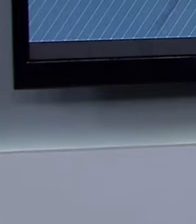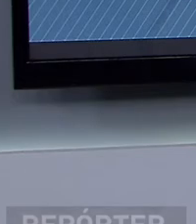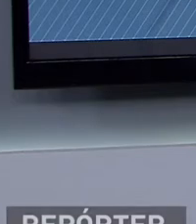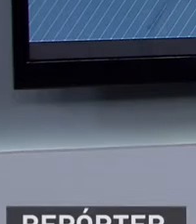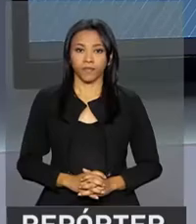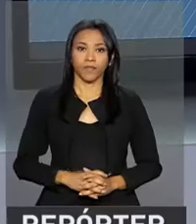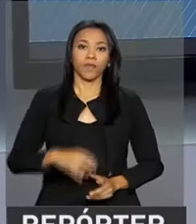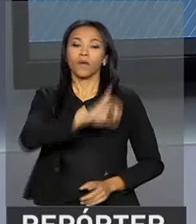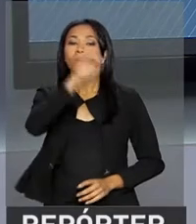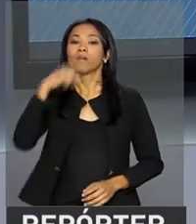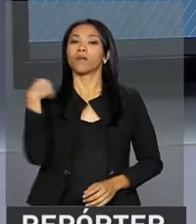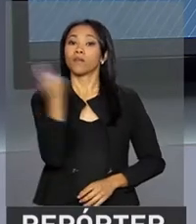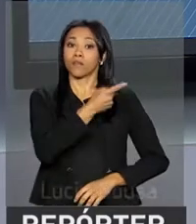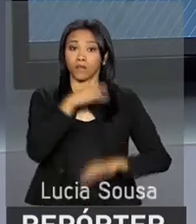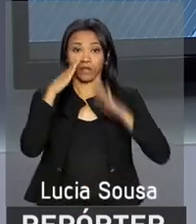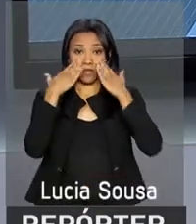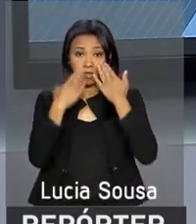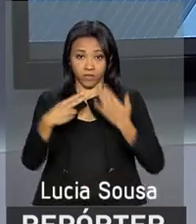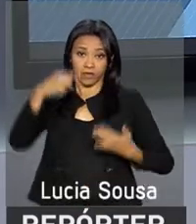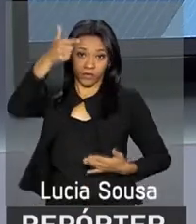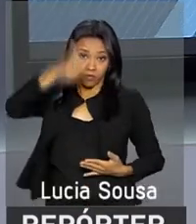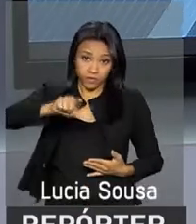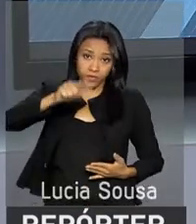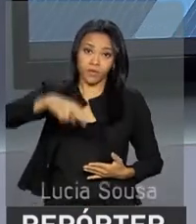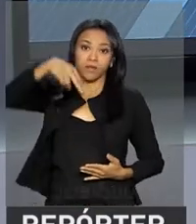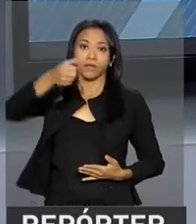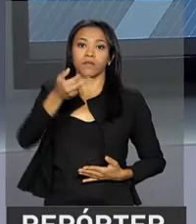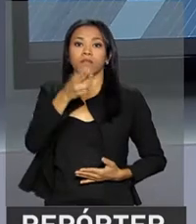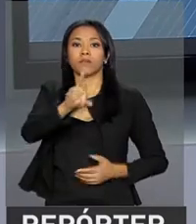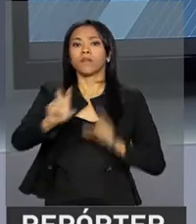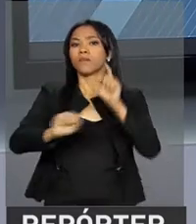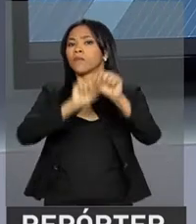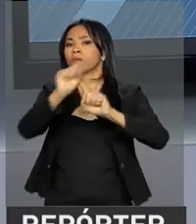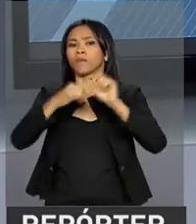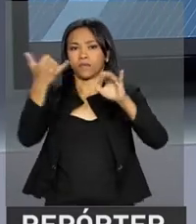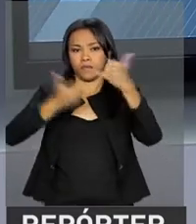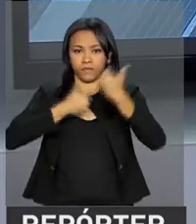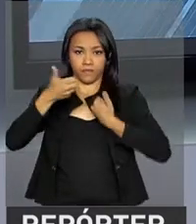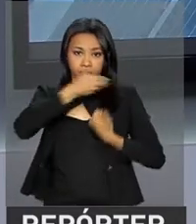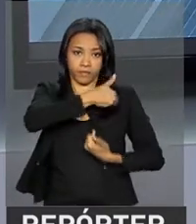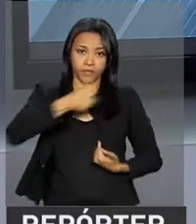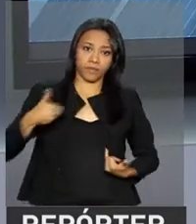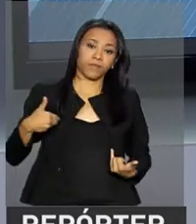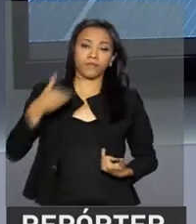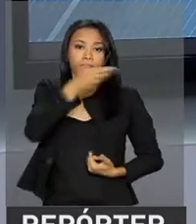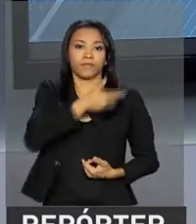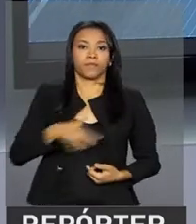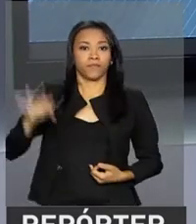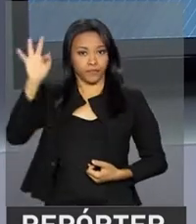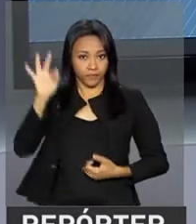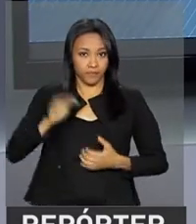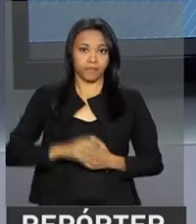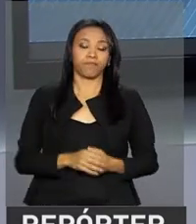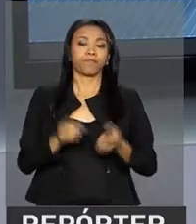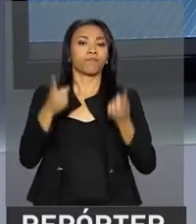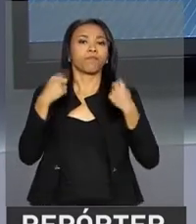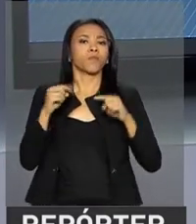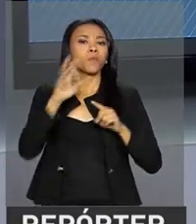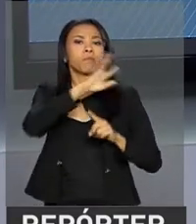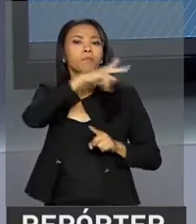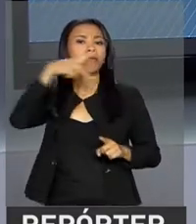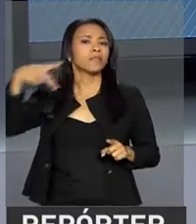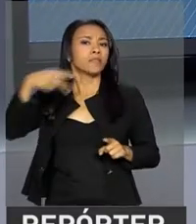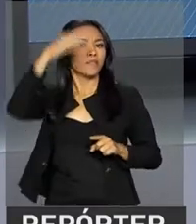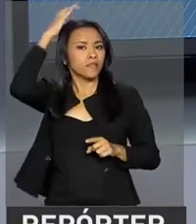olá estamos de volta com mais uma edição do repórter nbr notícias do governo federal o presidente